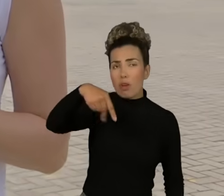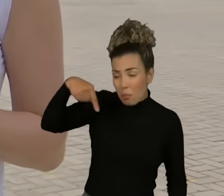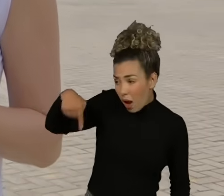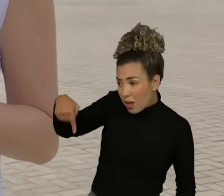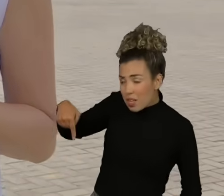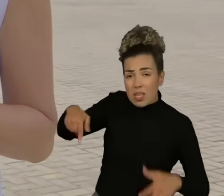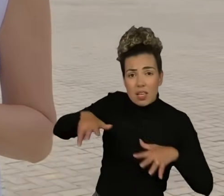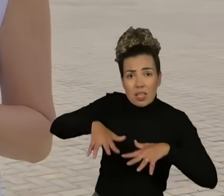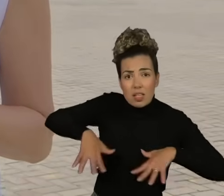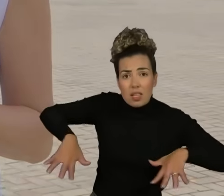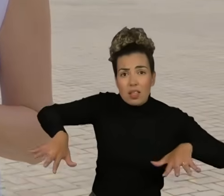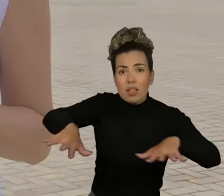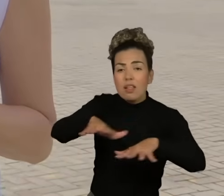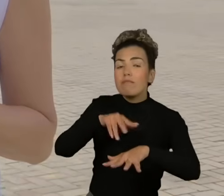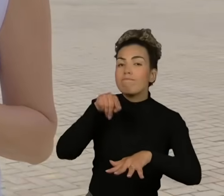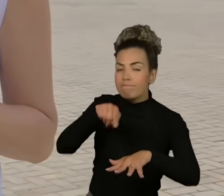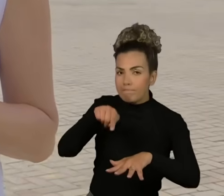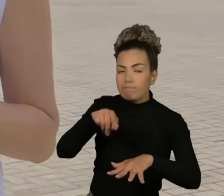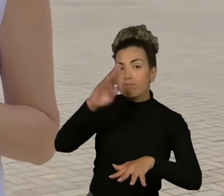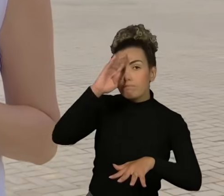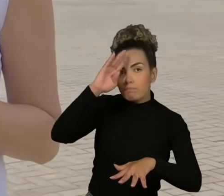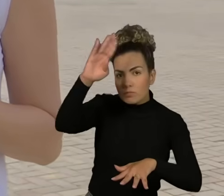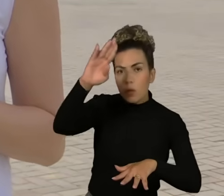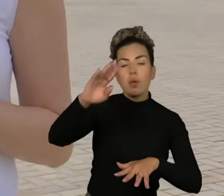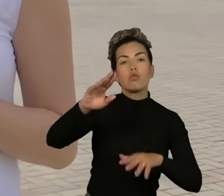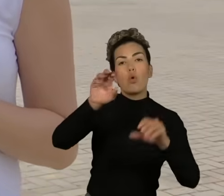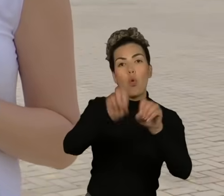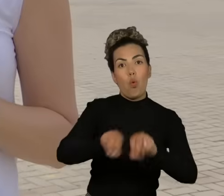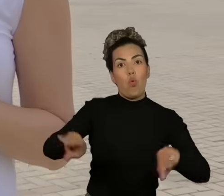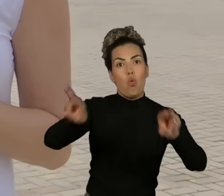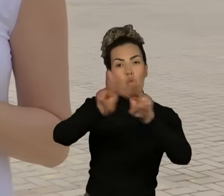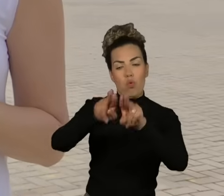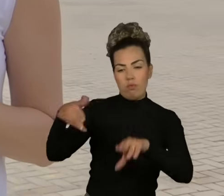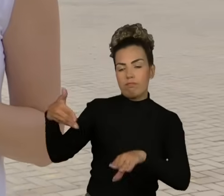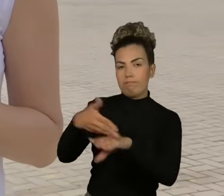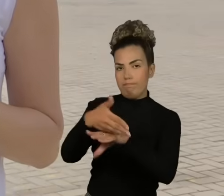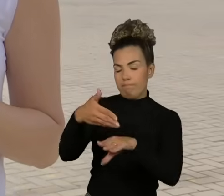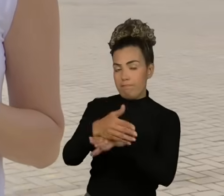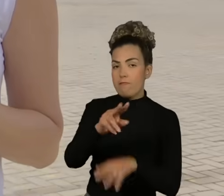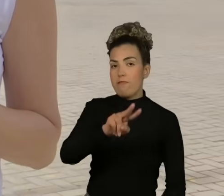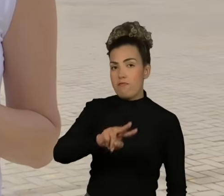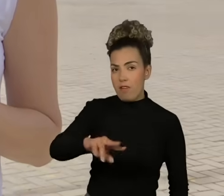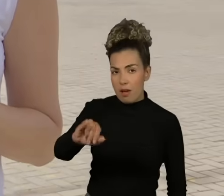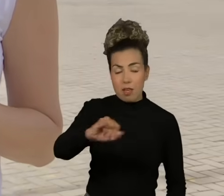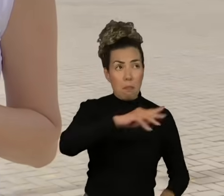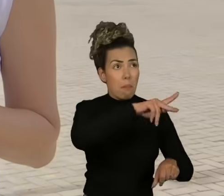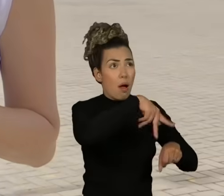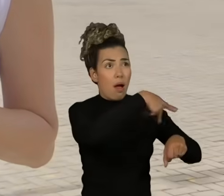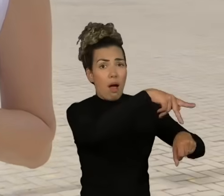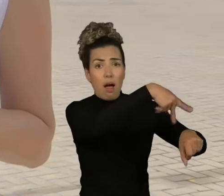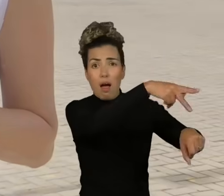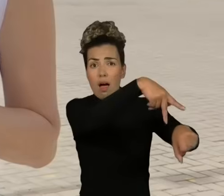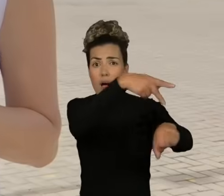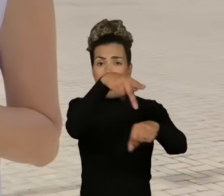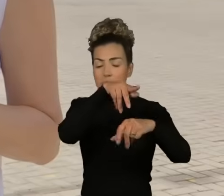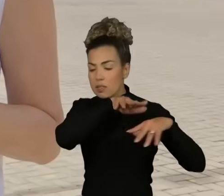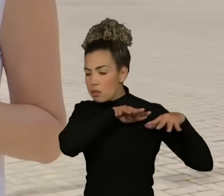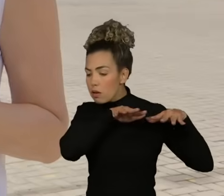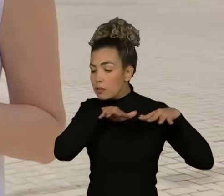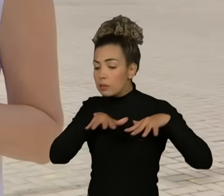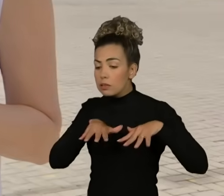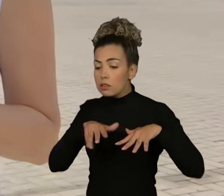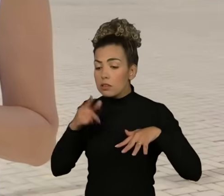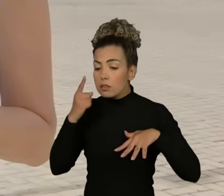passa a ser território da Organização das Nações Unidas. Olhares do mundo todo estarão voltados